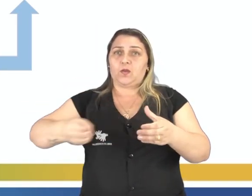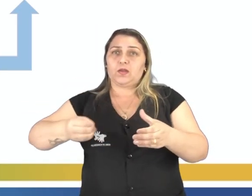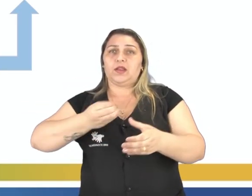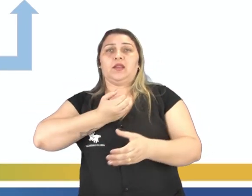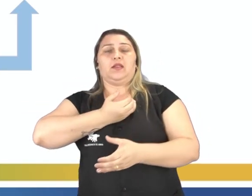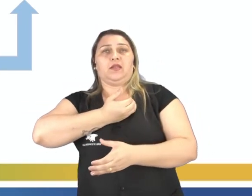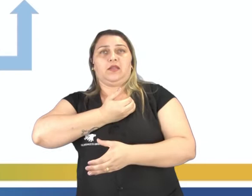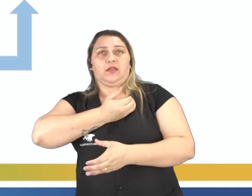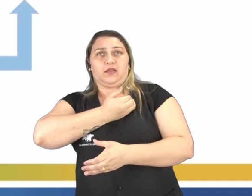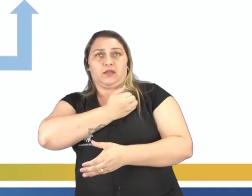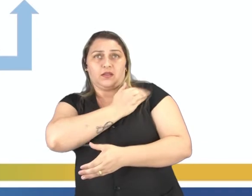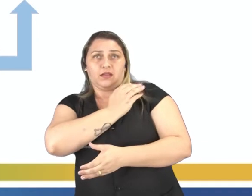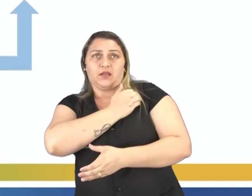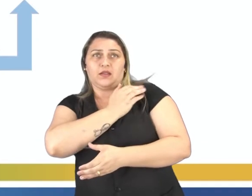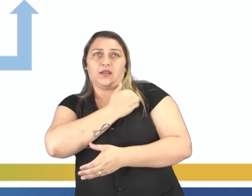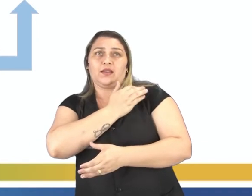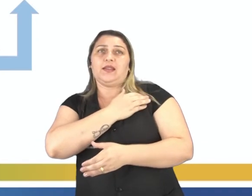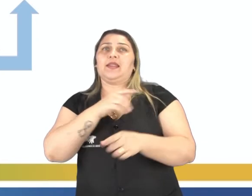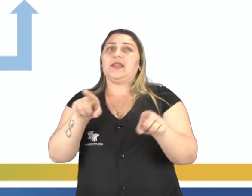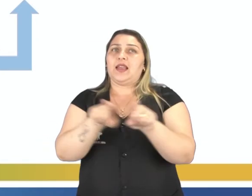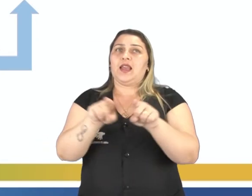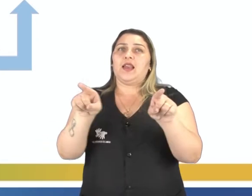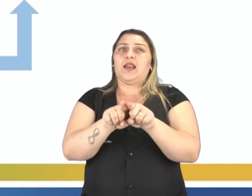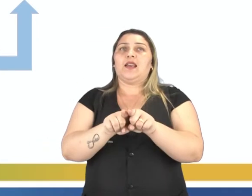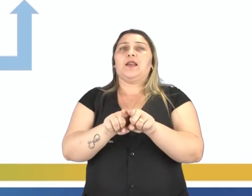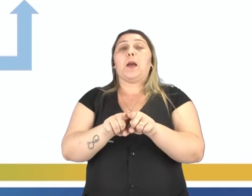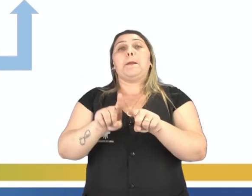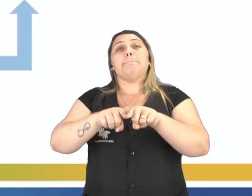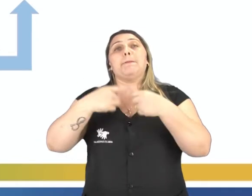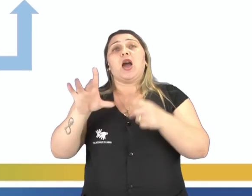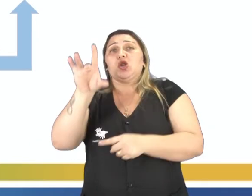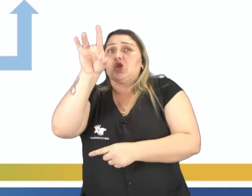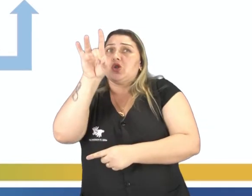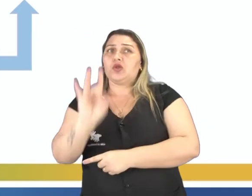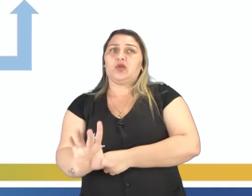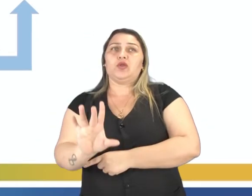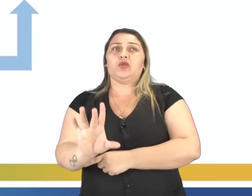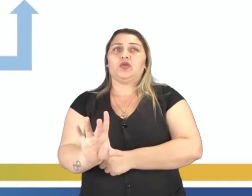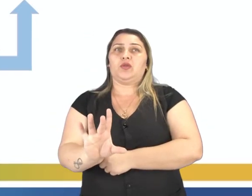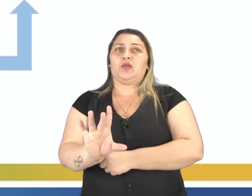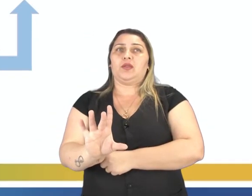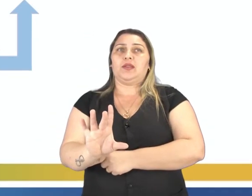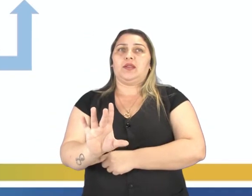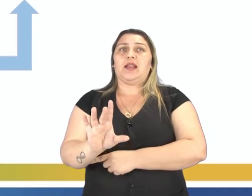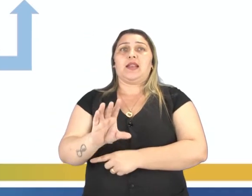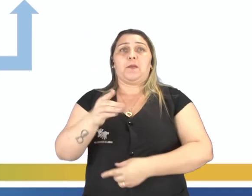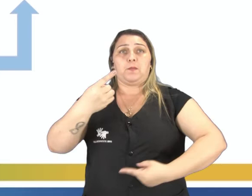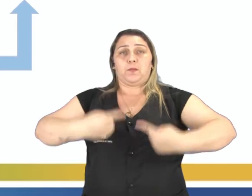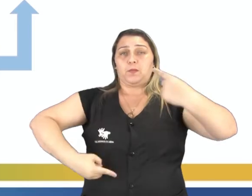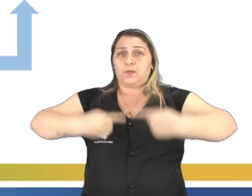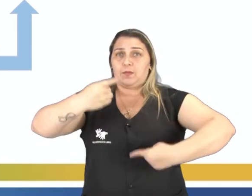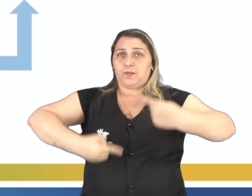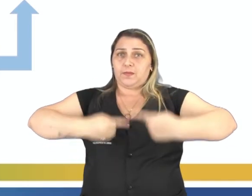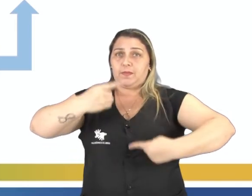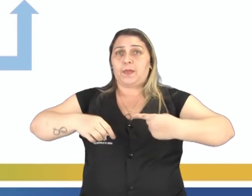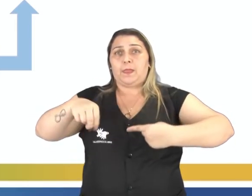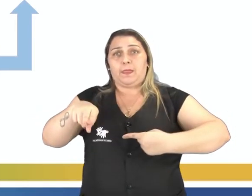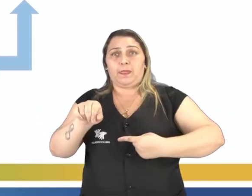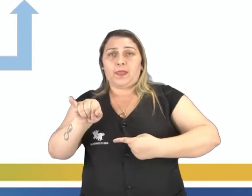fins devem ser implementadas, mas não é só. Ao embalar políticas desse naipe, é